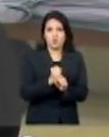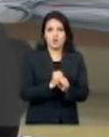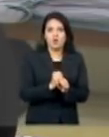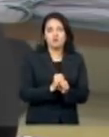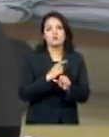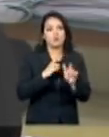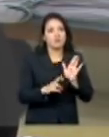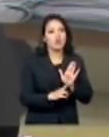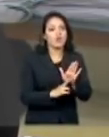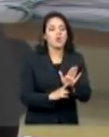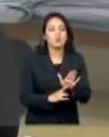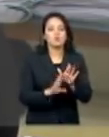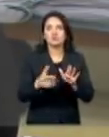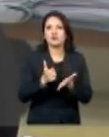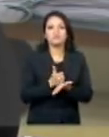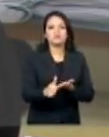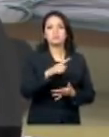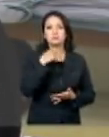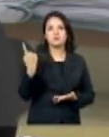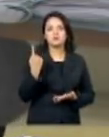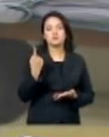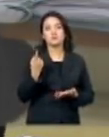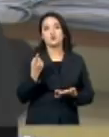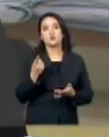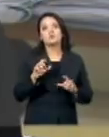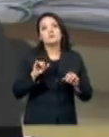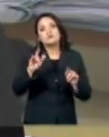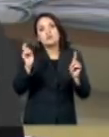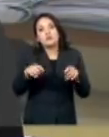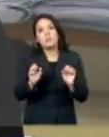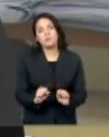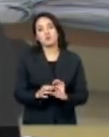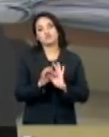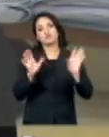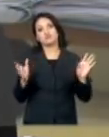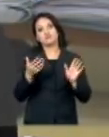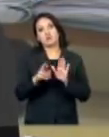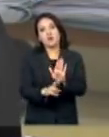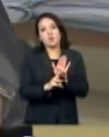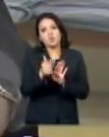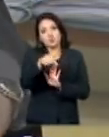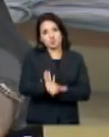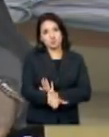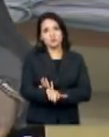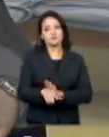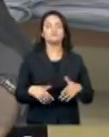eu é que passo que transcrevo a